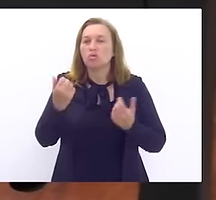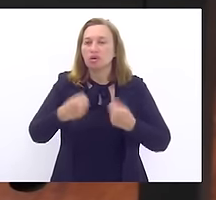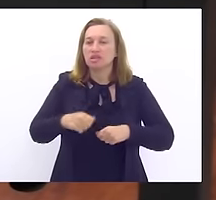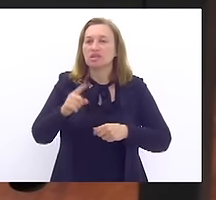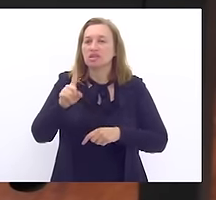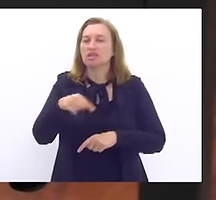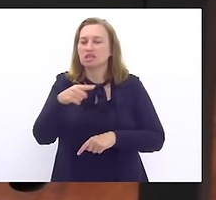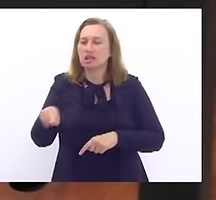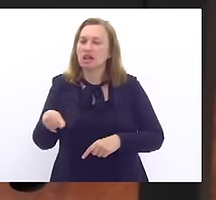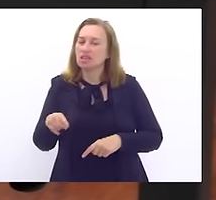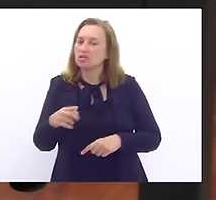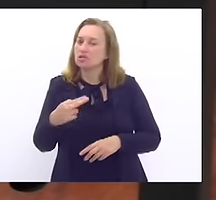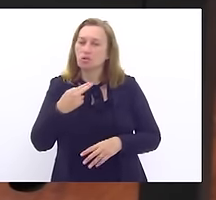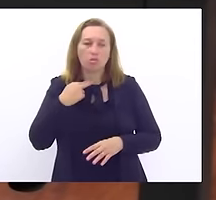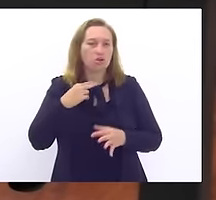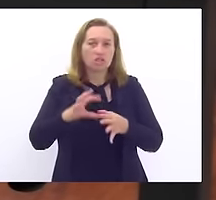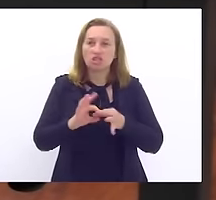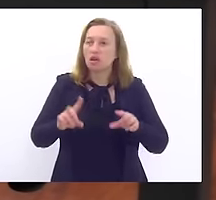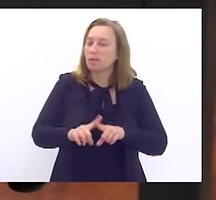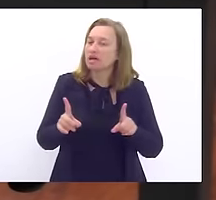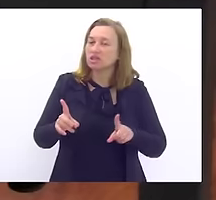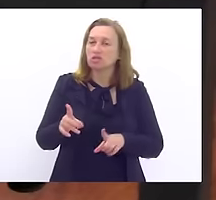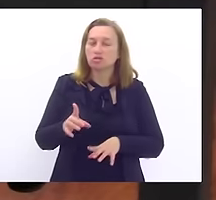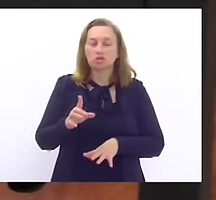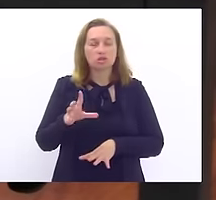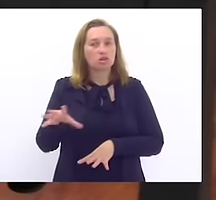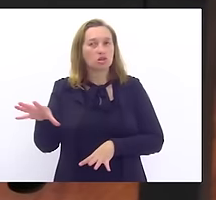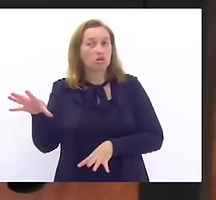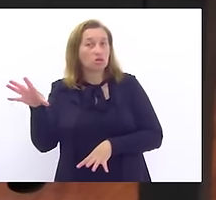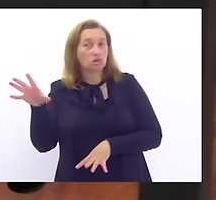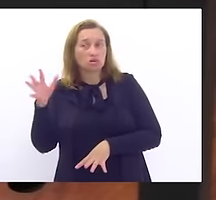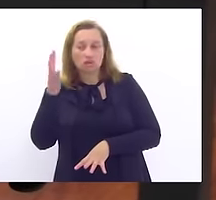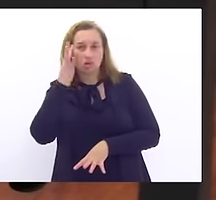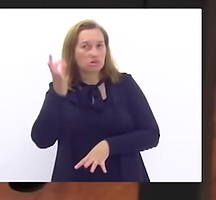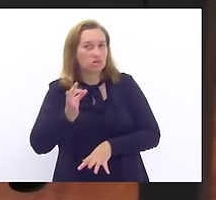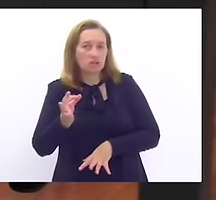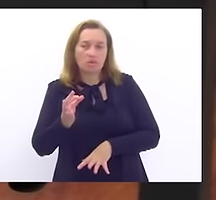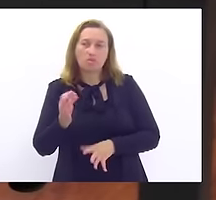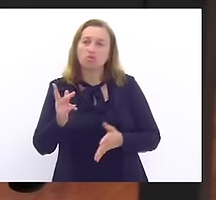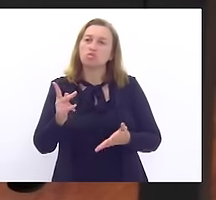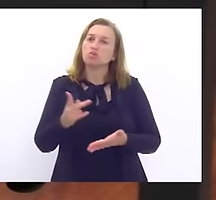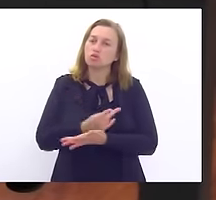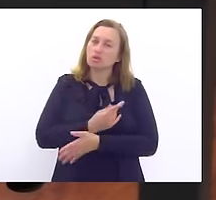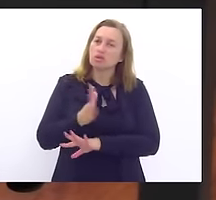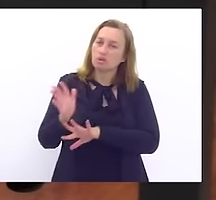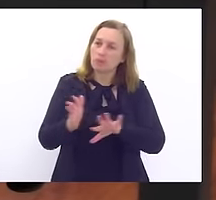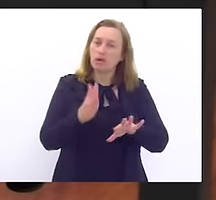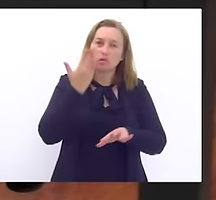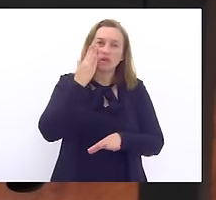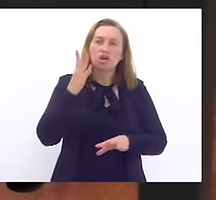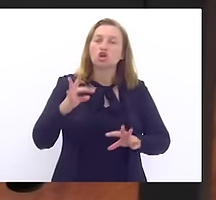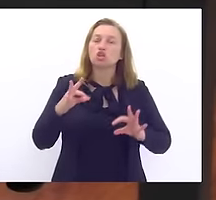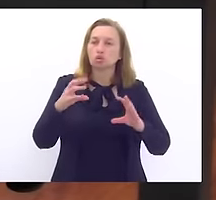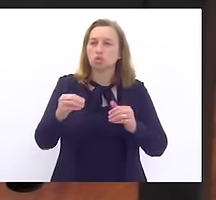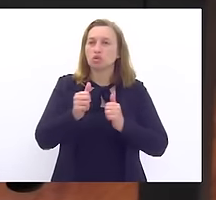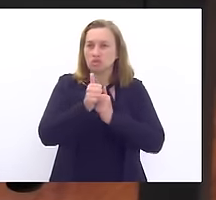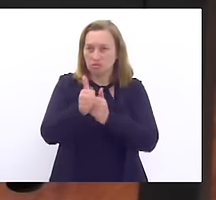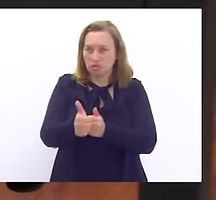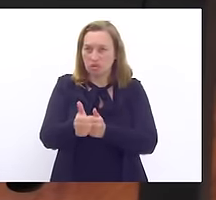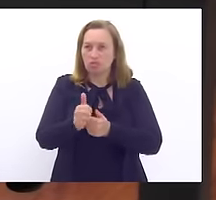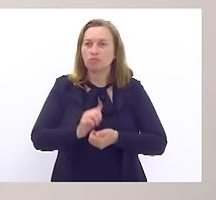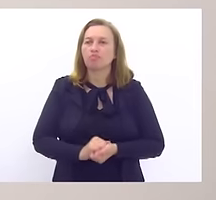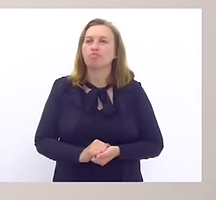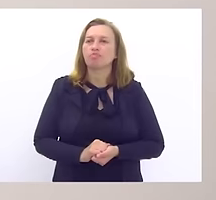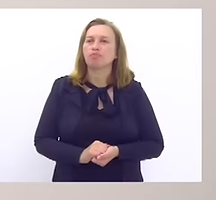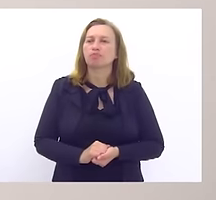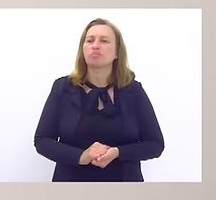incisiva mas não chegou ao nosso conhecimento eu entendo desculpa eu entendo o seguinte todos os segmentos todos os segmentos